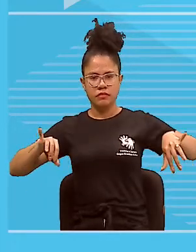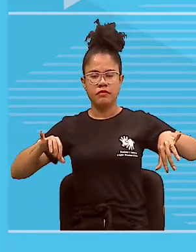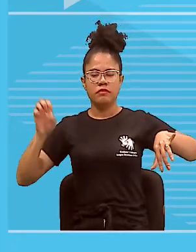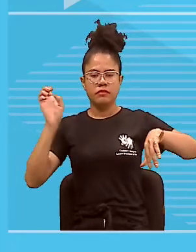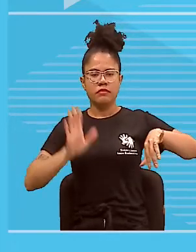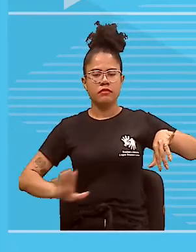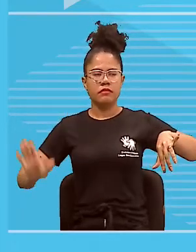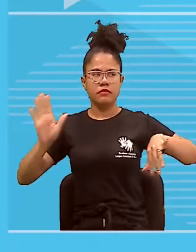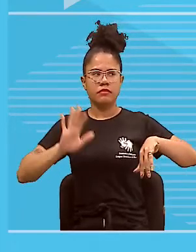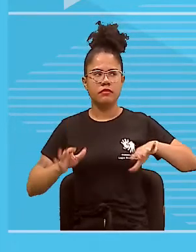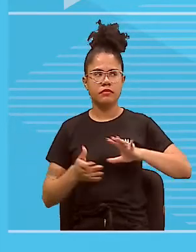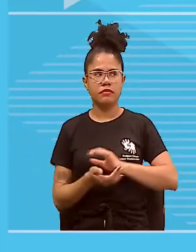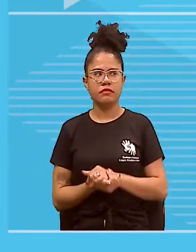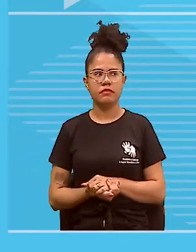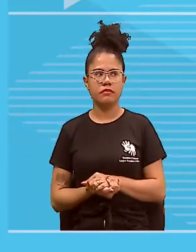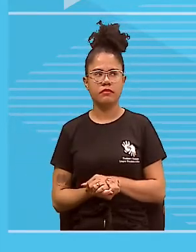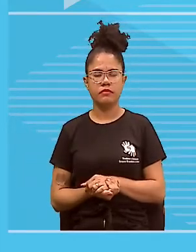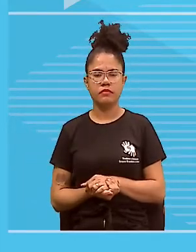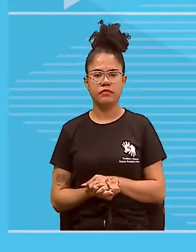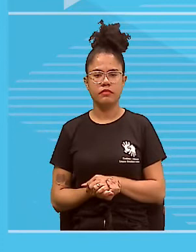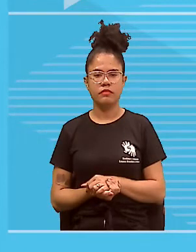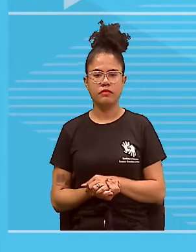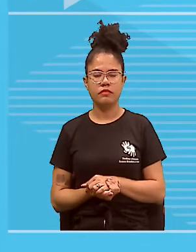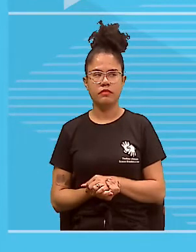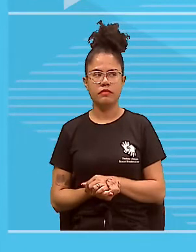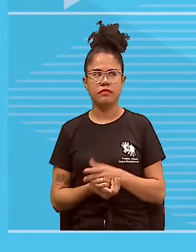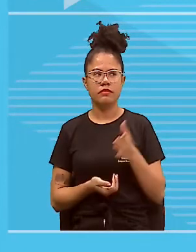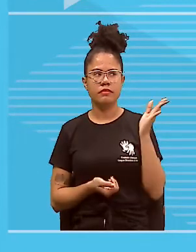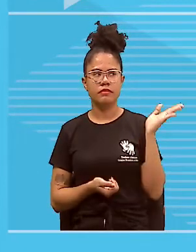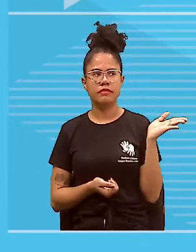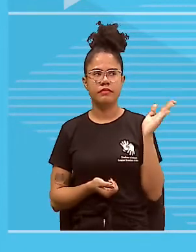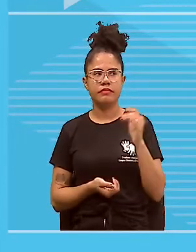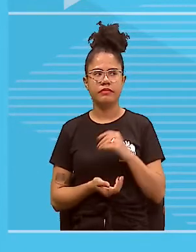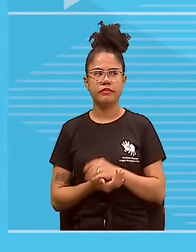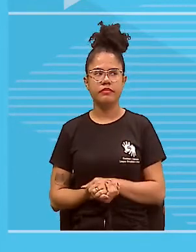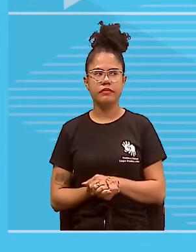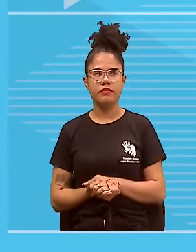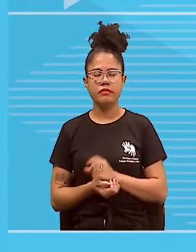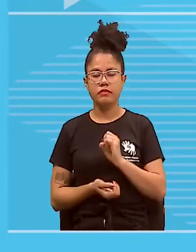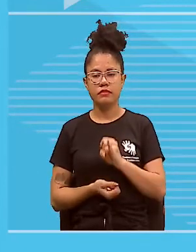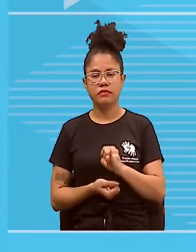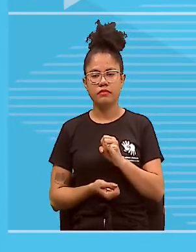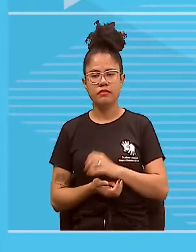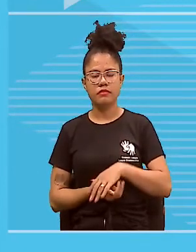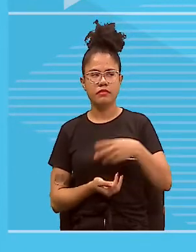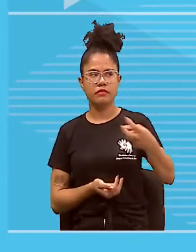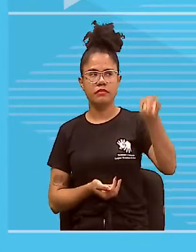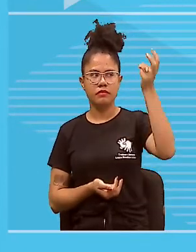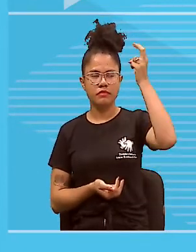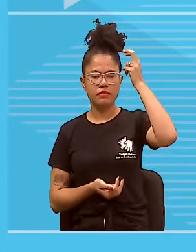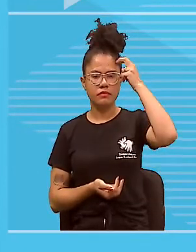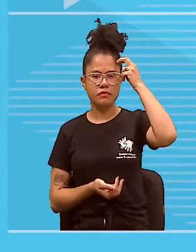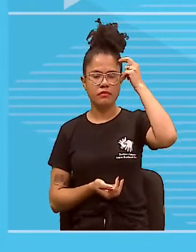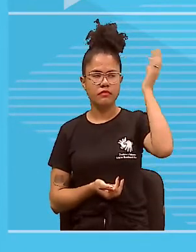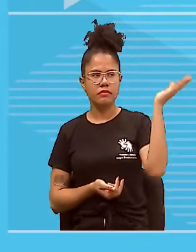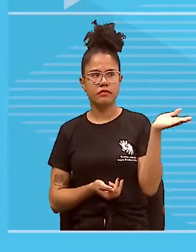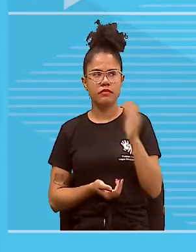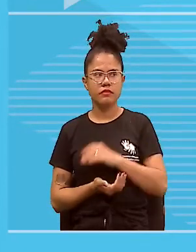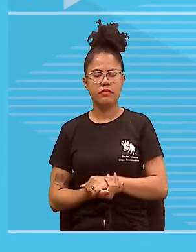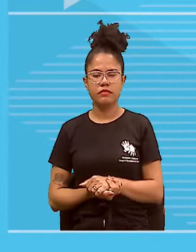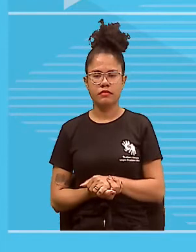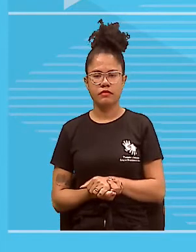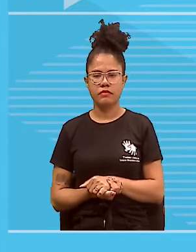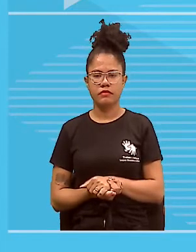Europa de lá para cá no geral e aí essa produção se é cultura norte-americana é produção de massa